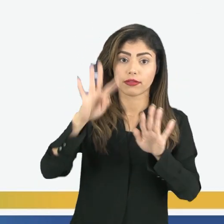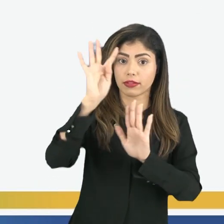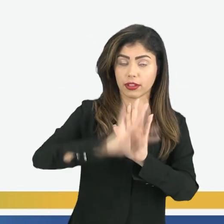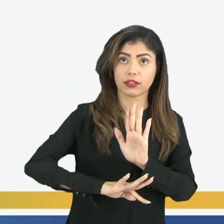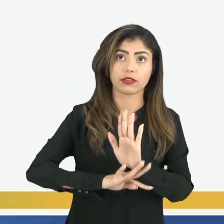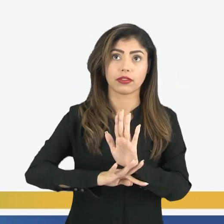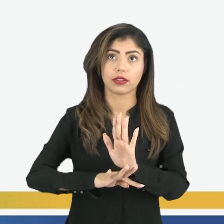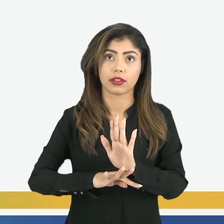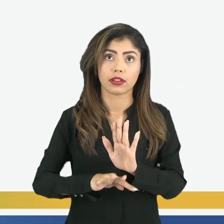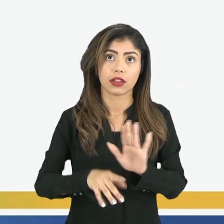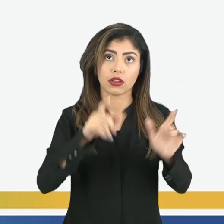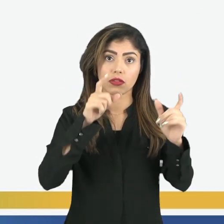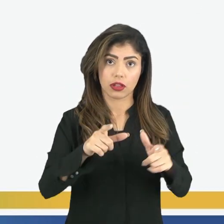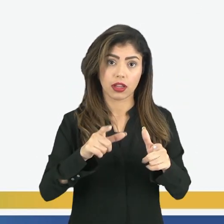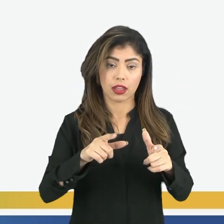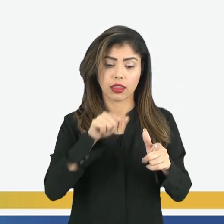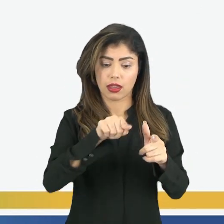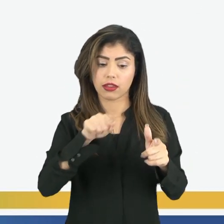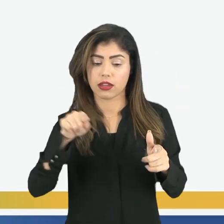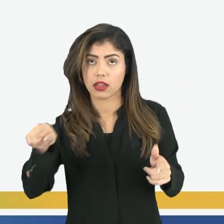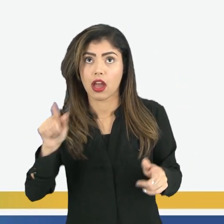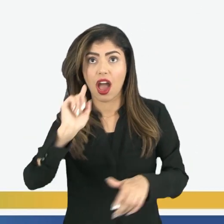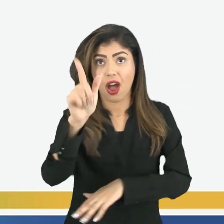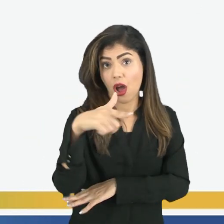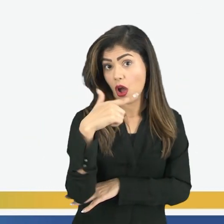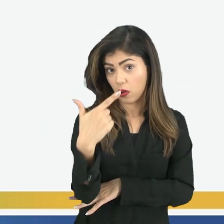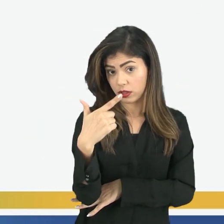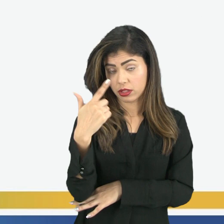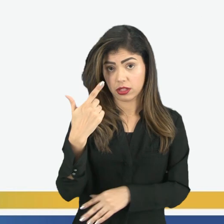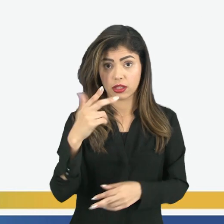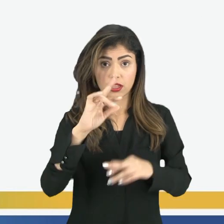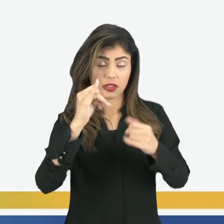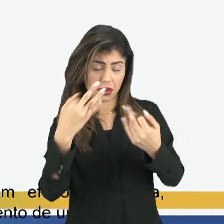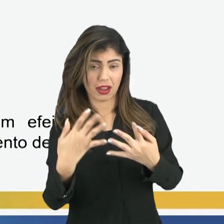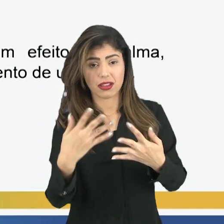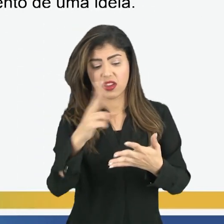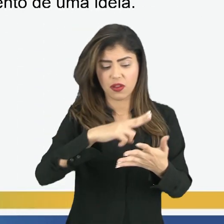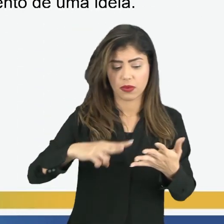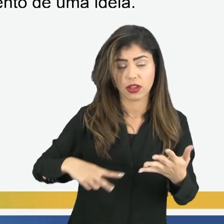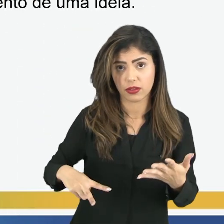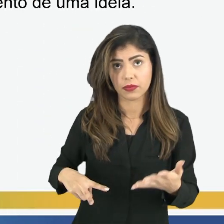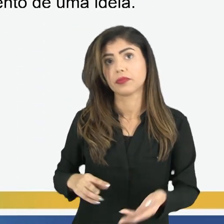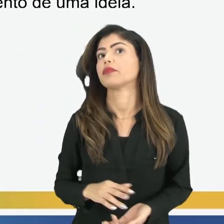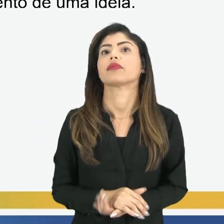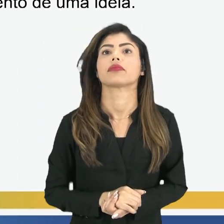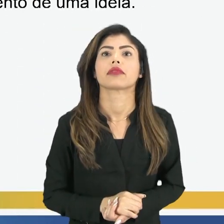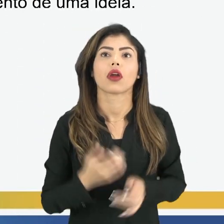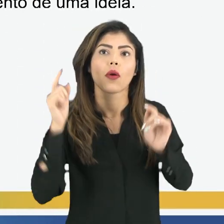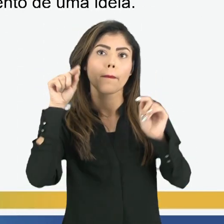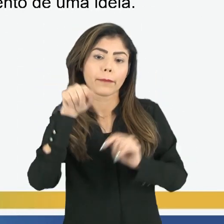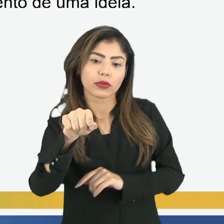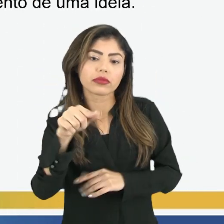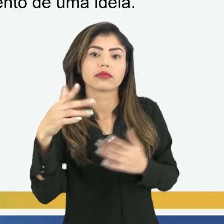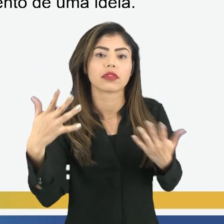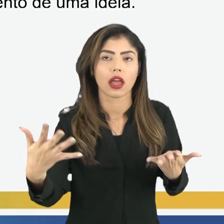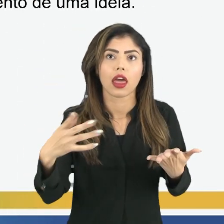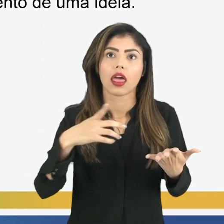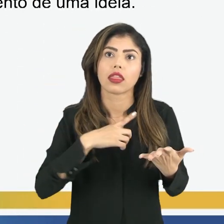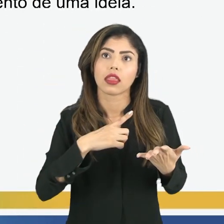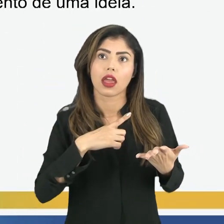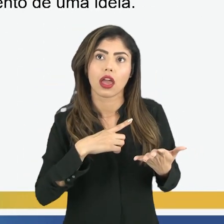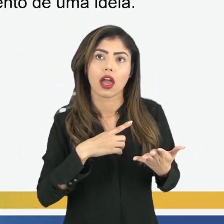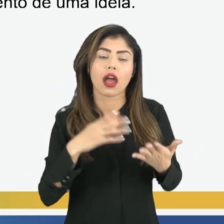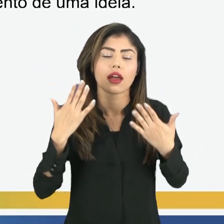no texto, no lugar das reticências, causaria outra percepção no leitor. O ponto final, ele gera um efeito